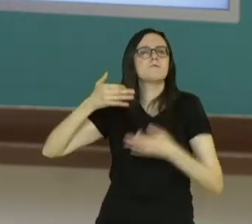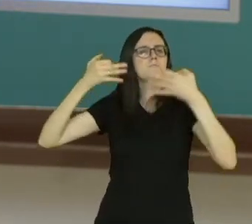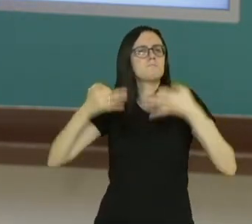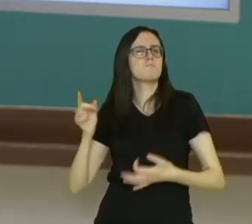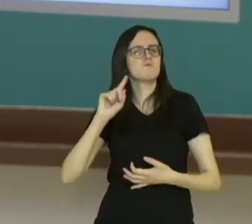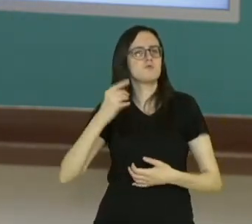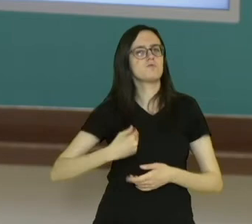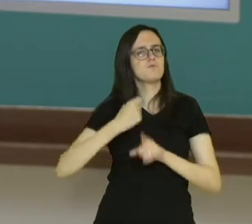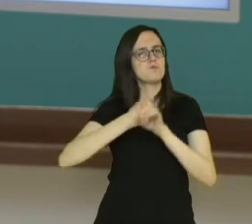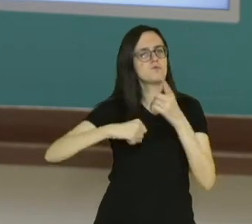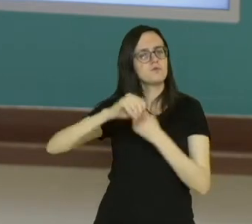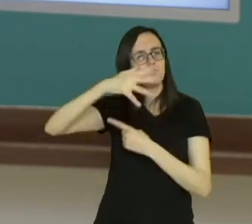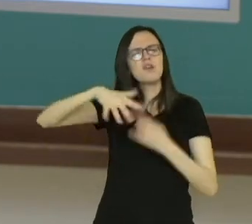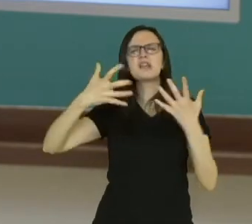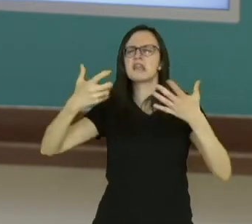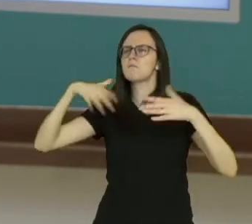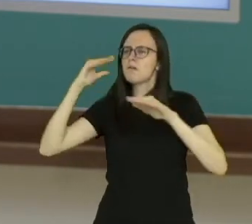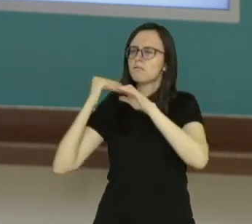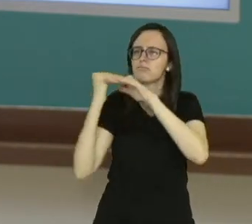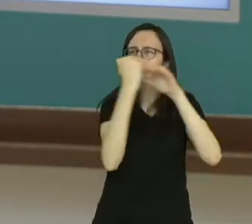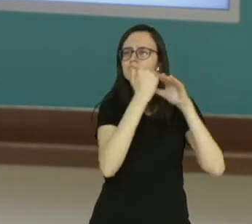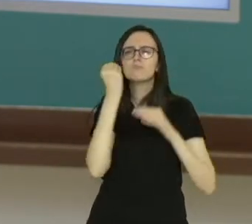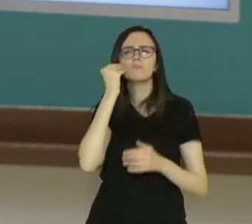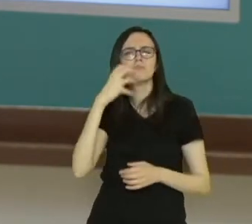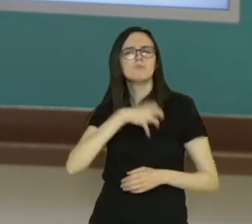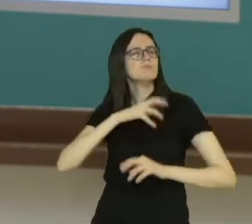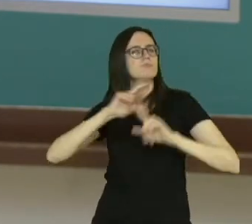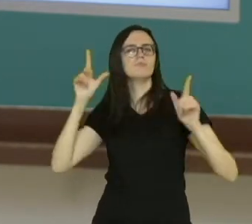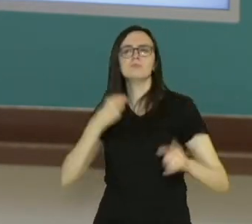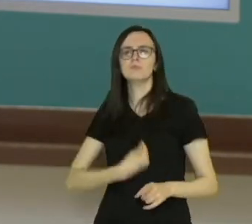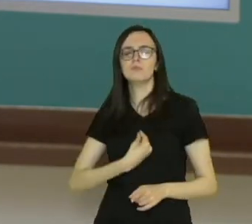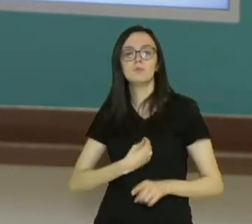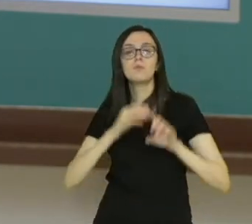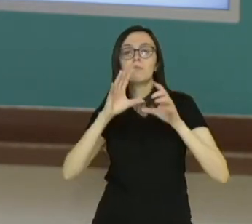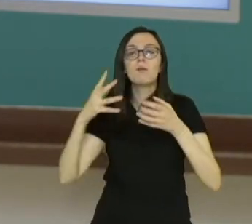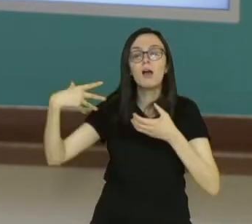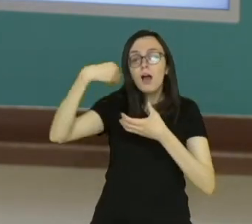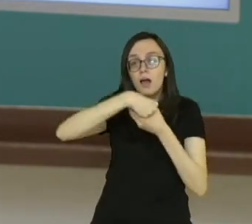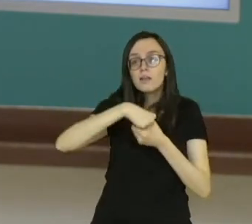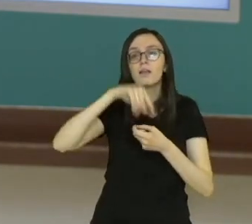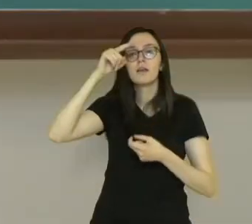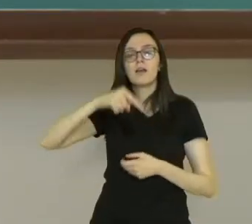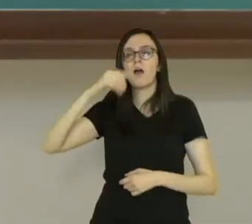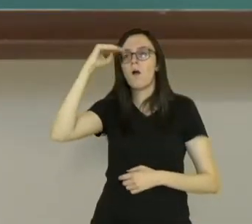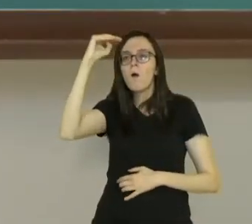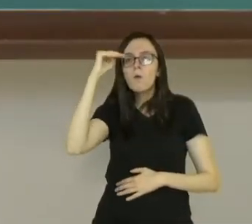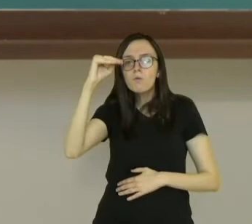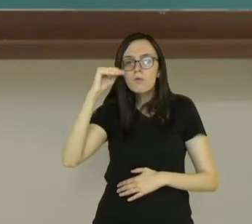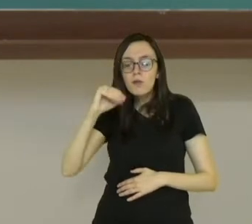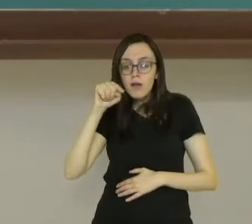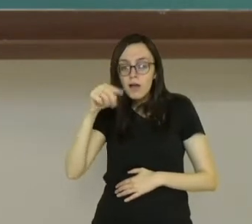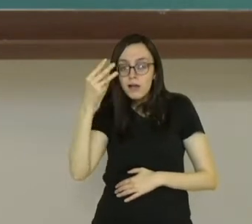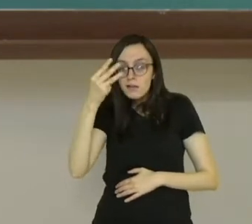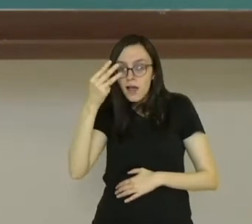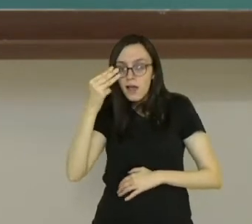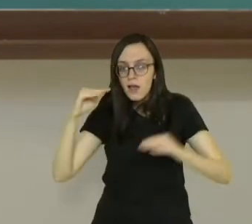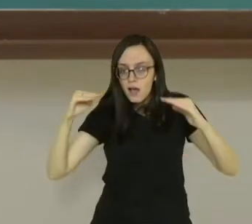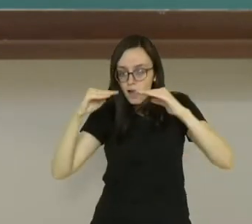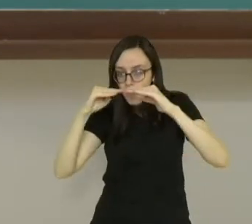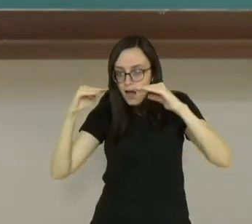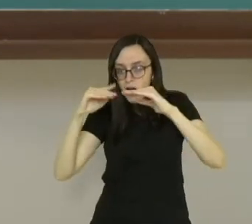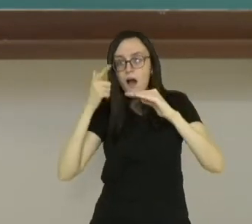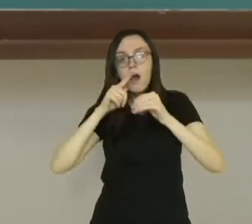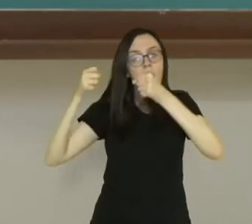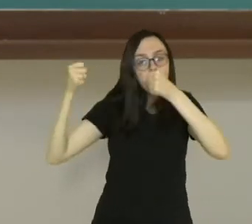social, queriam mais igualdade, uma maneira diferente de viver. Dentro do Terceiro Estado, quando eles alcançam o poder,